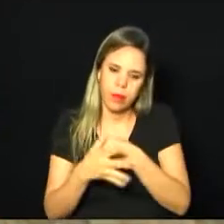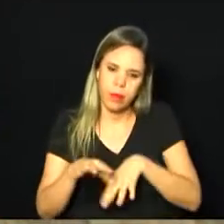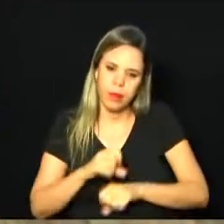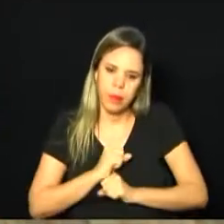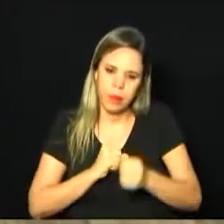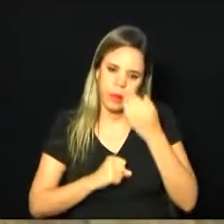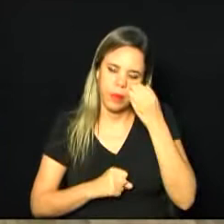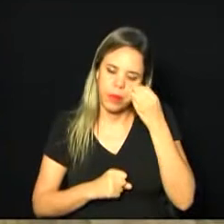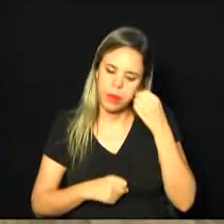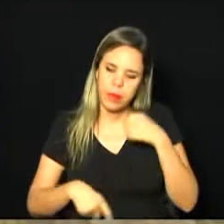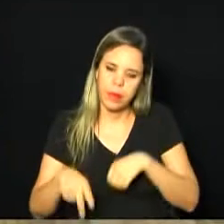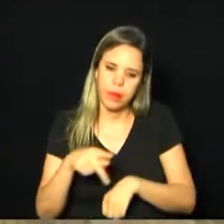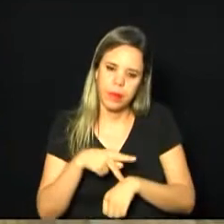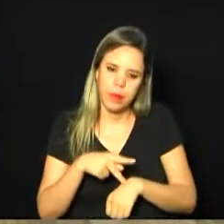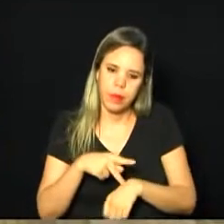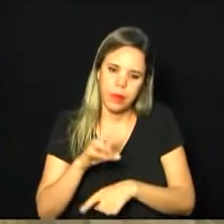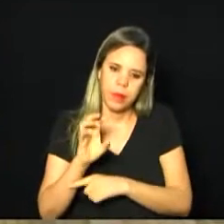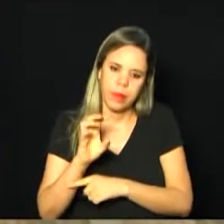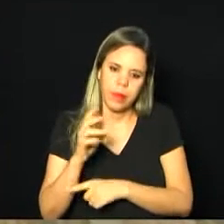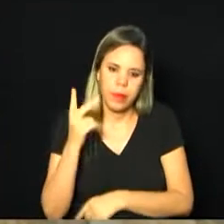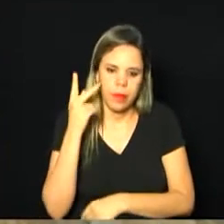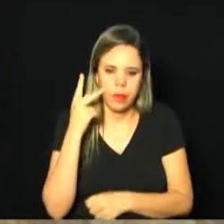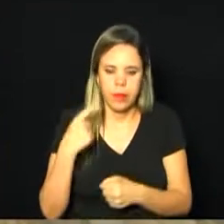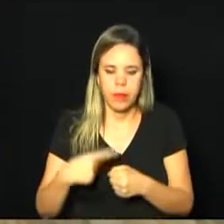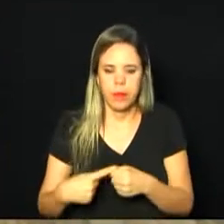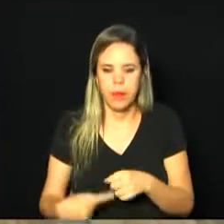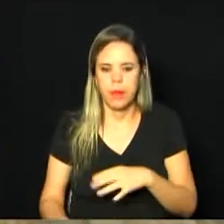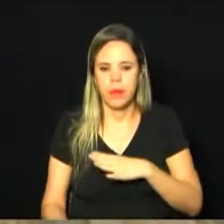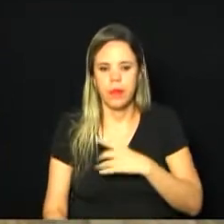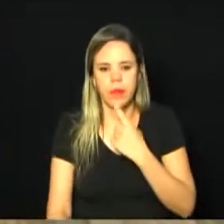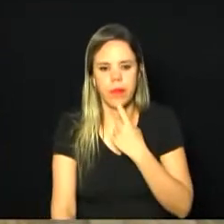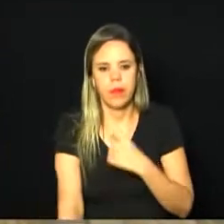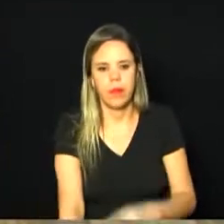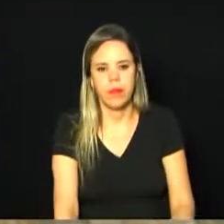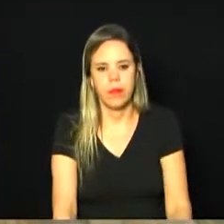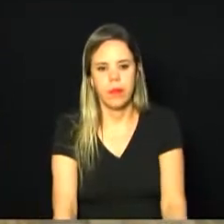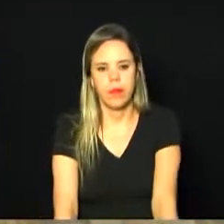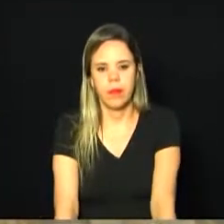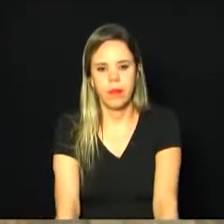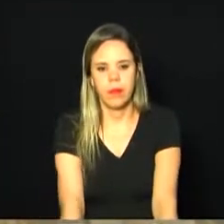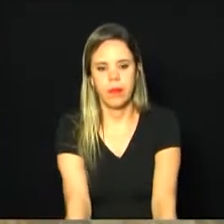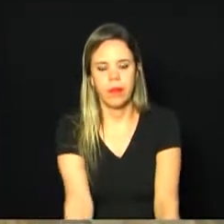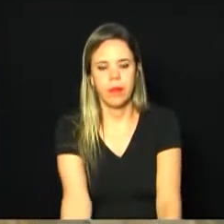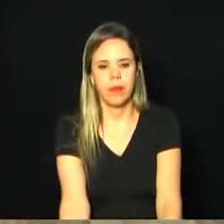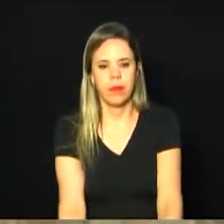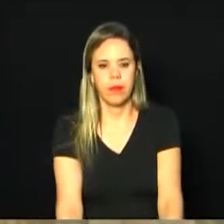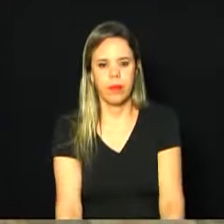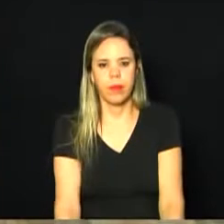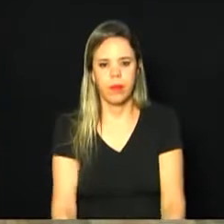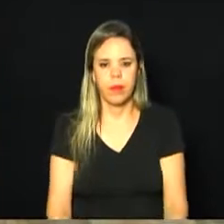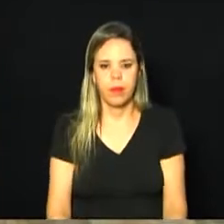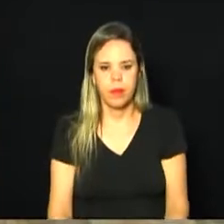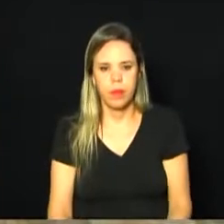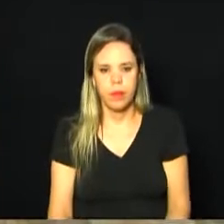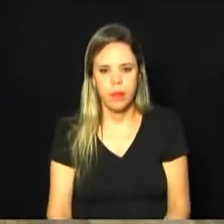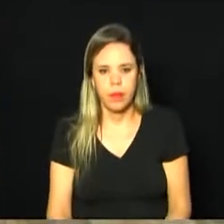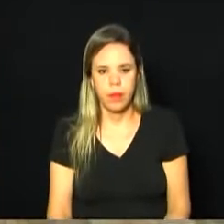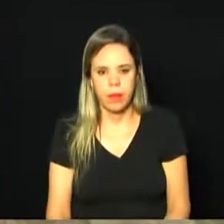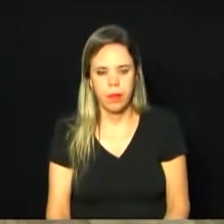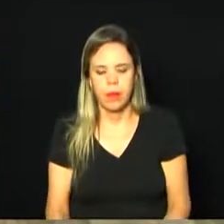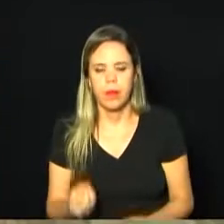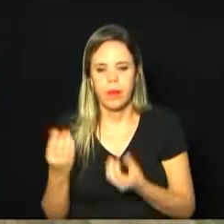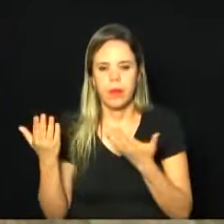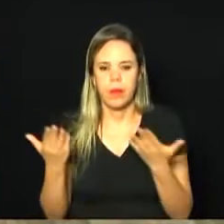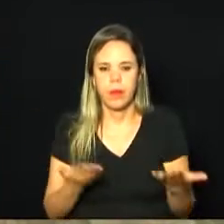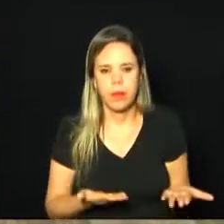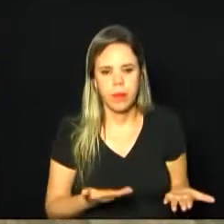covid-19 no nosso país Estado de São Paulo região metropolitana e depois a situação da cidade de Campinas é um